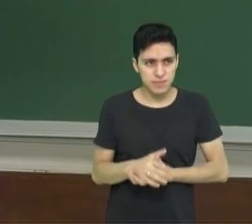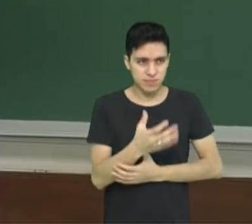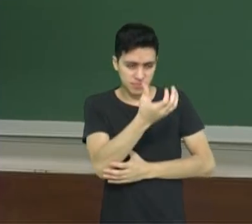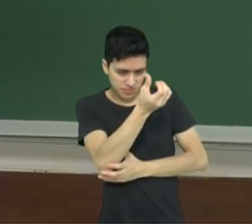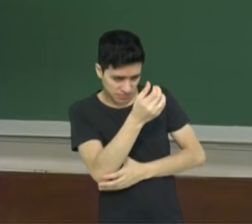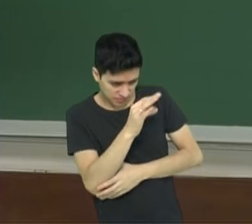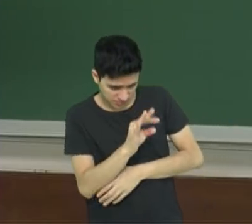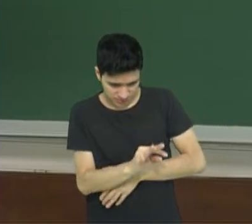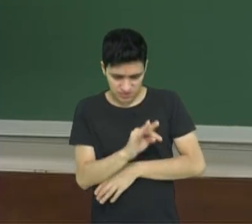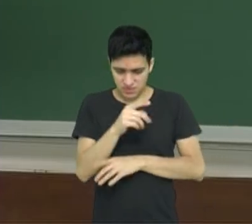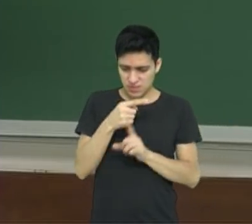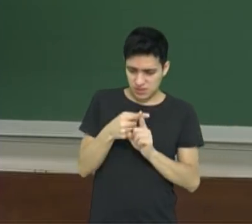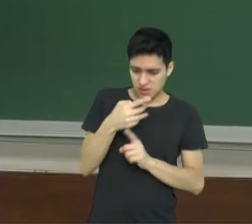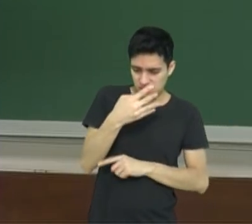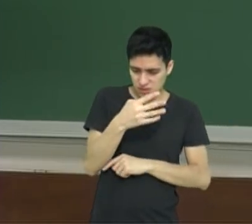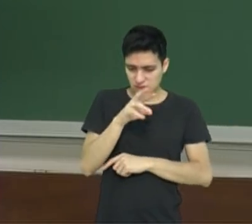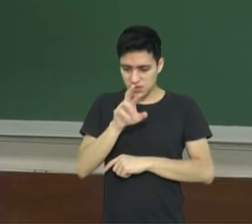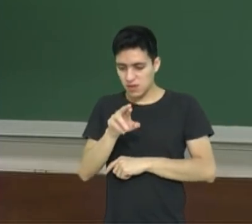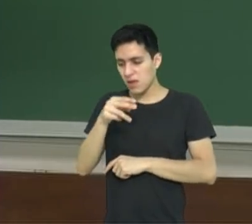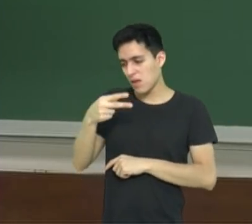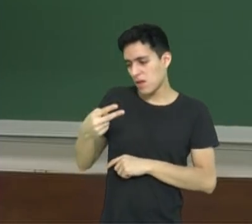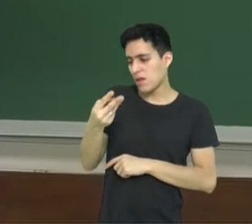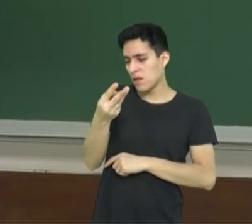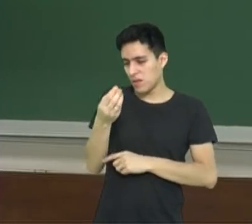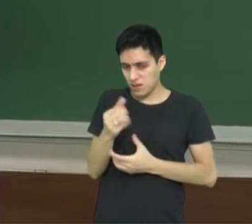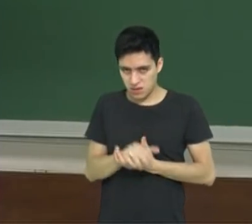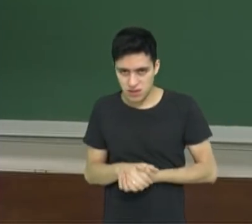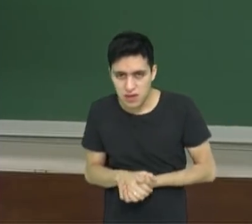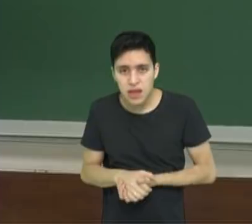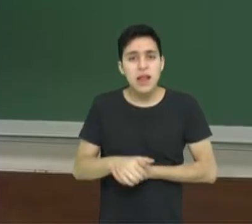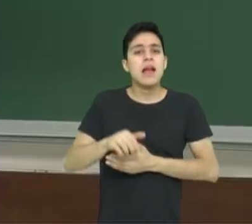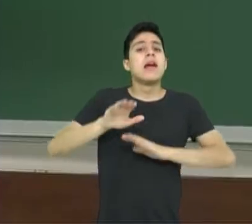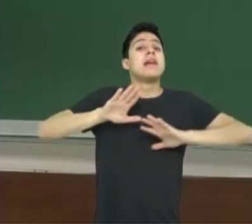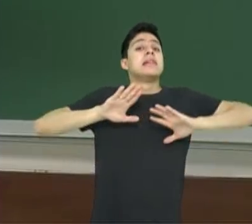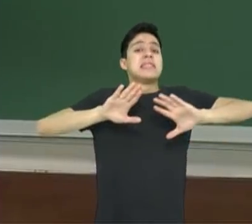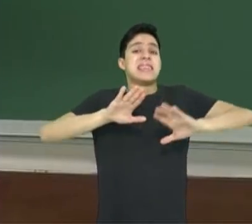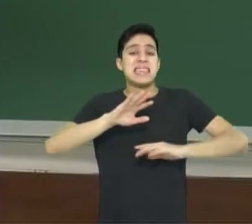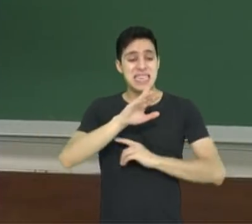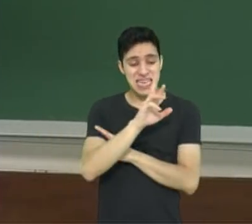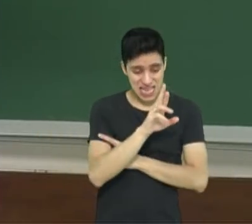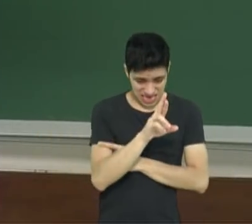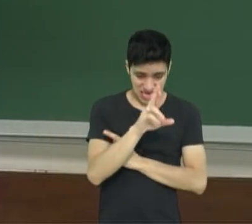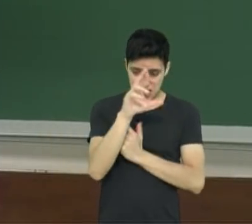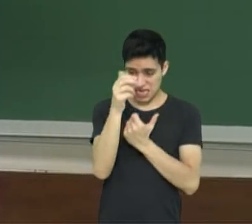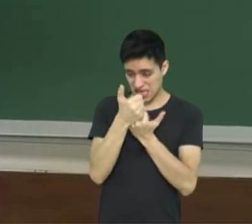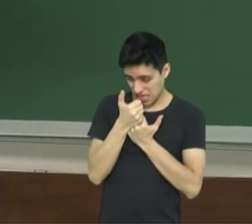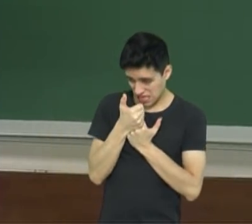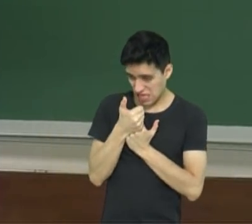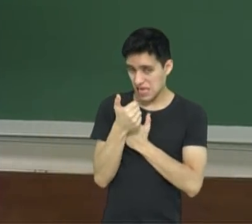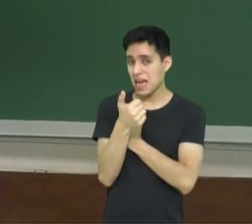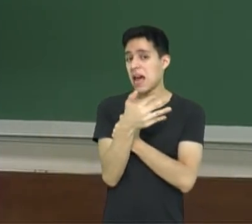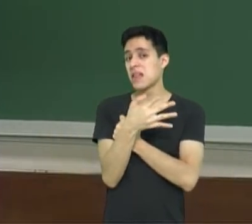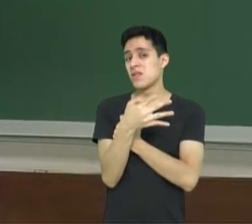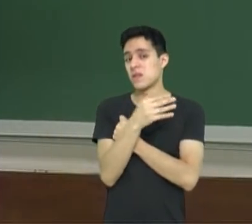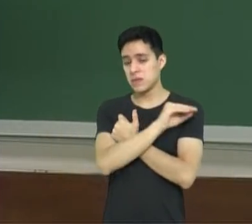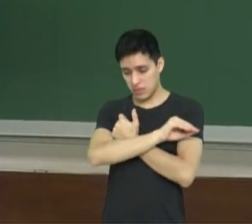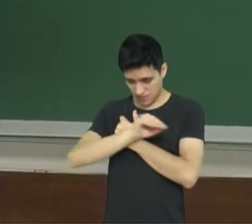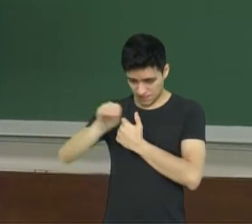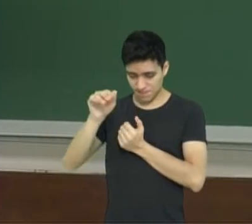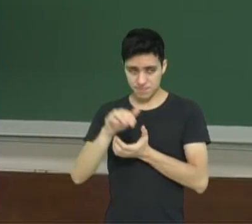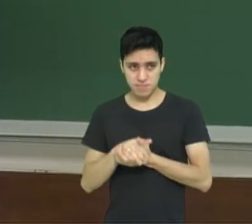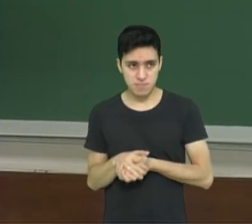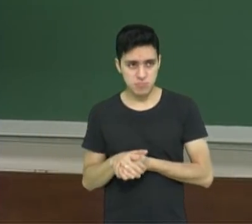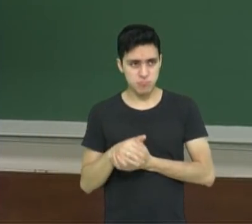6T mais 4R igual a 36. Então, lembrando, eu vou trocar a letra R por 14.